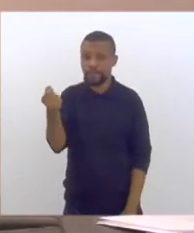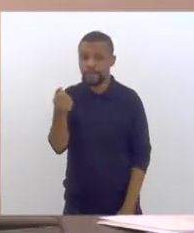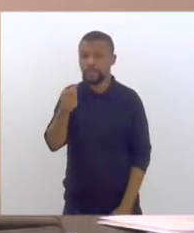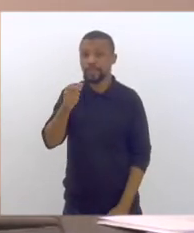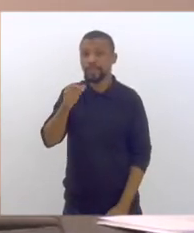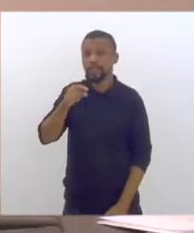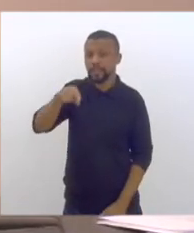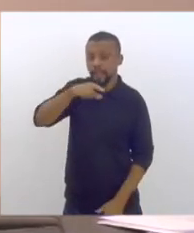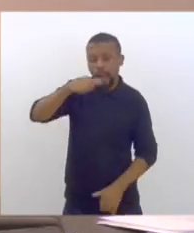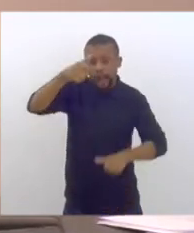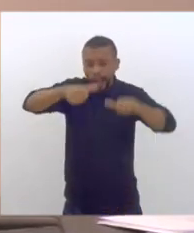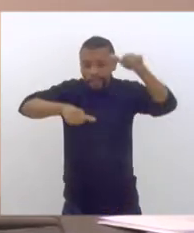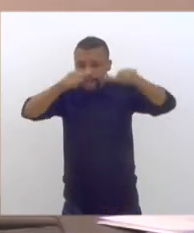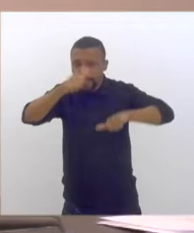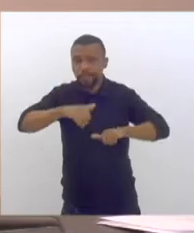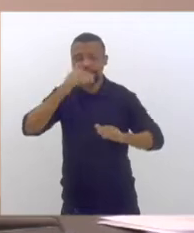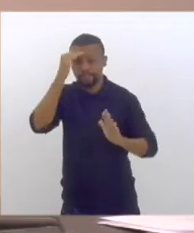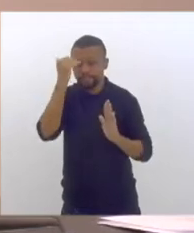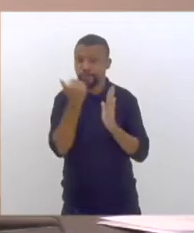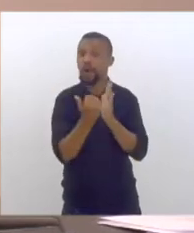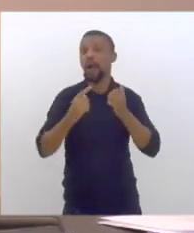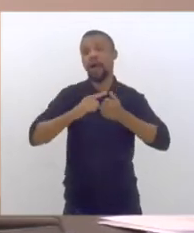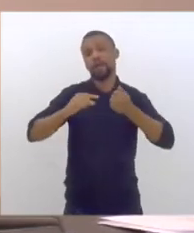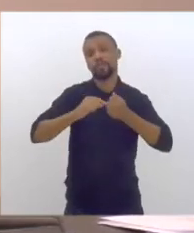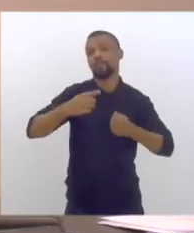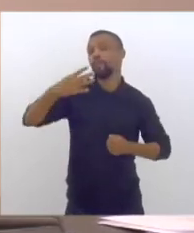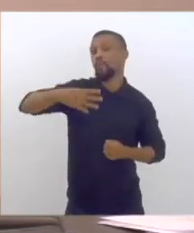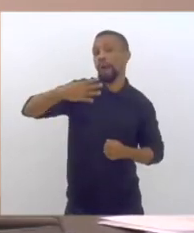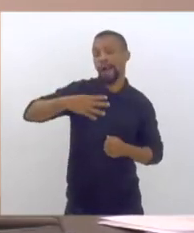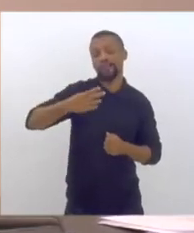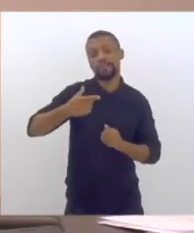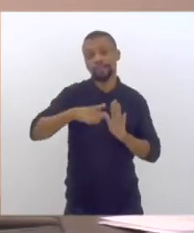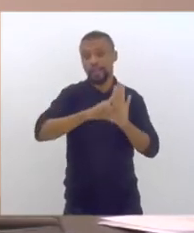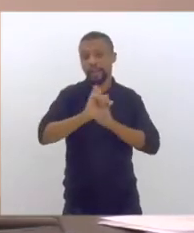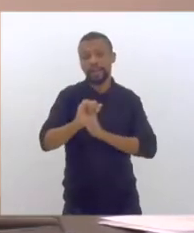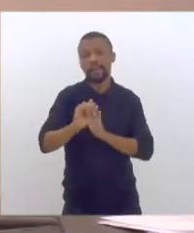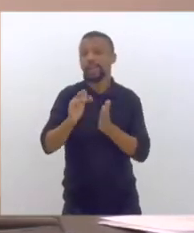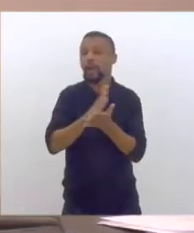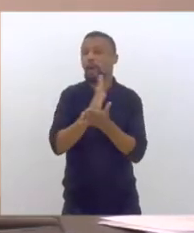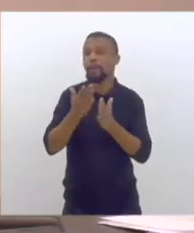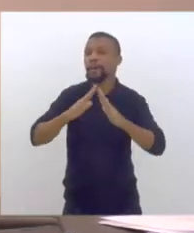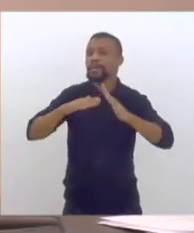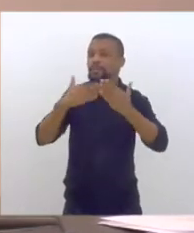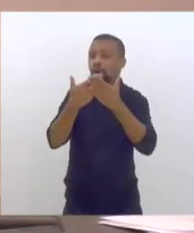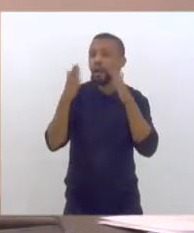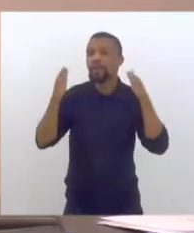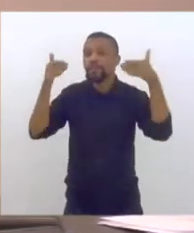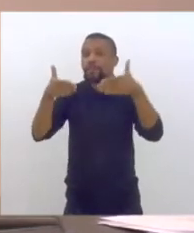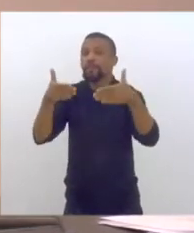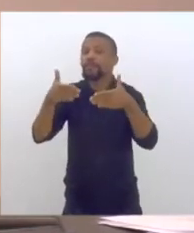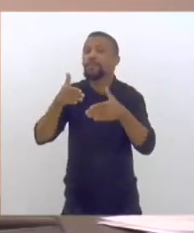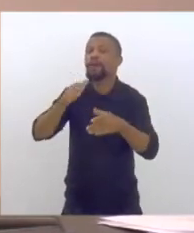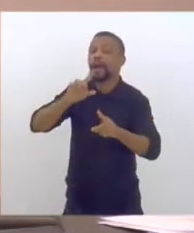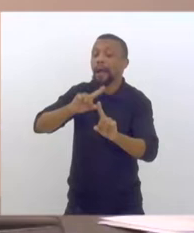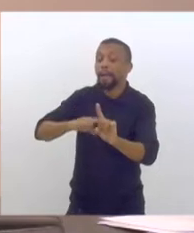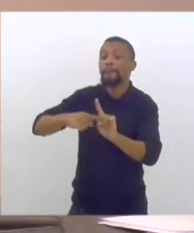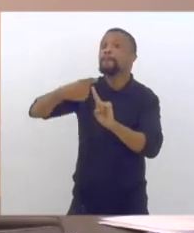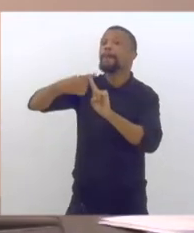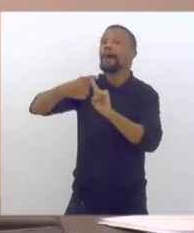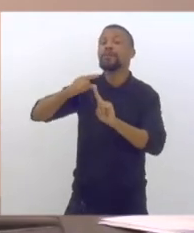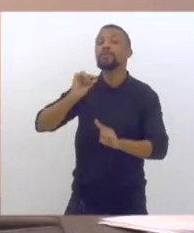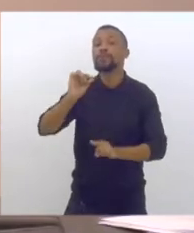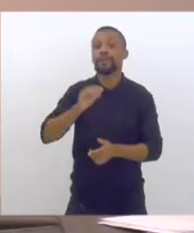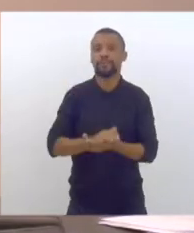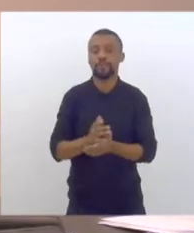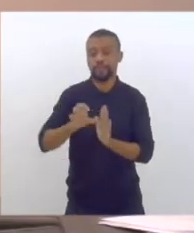seguir as diretrizes previstas no artigo 4º da presente lei em determinada a escola e na emenda